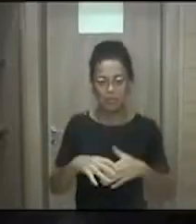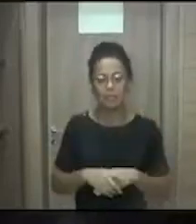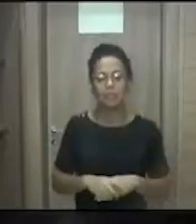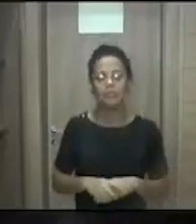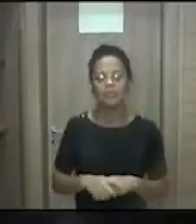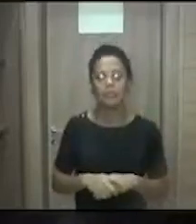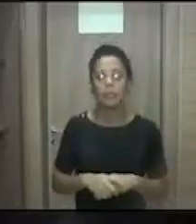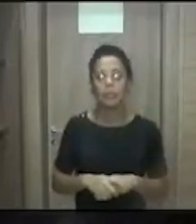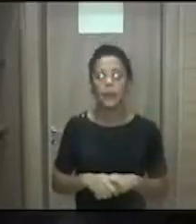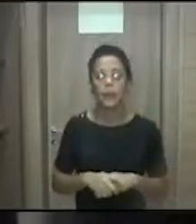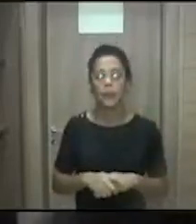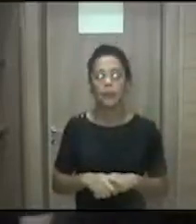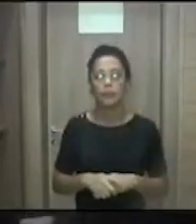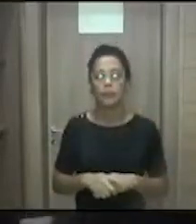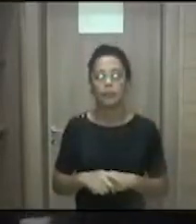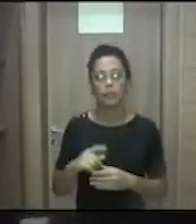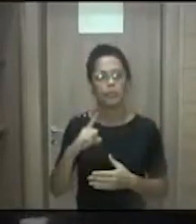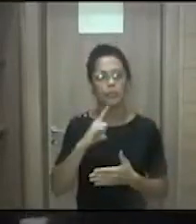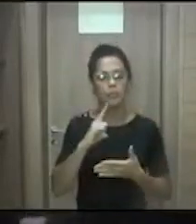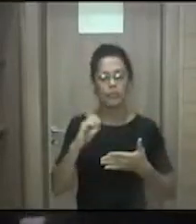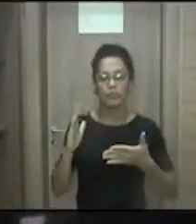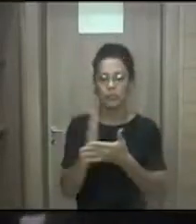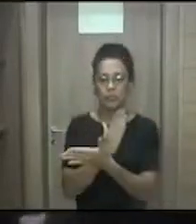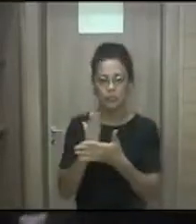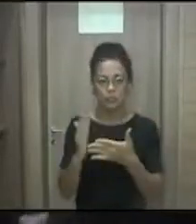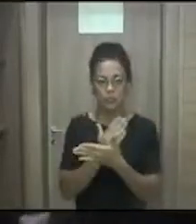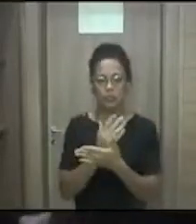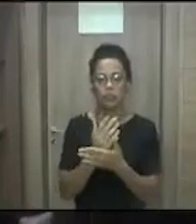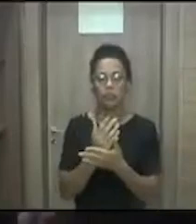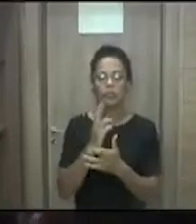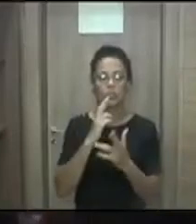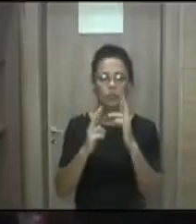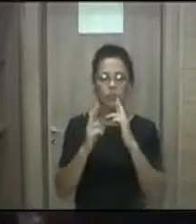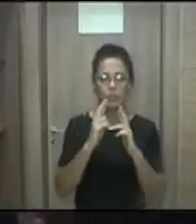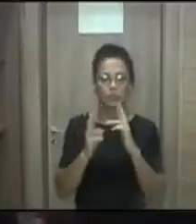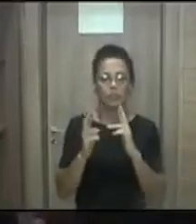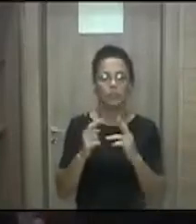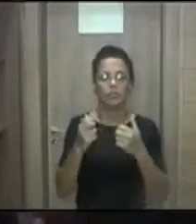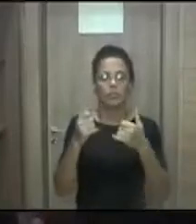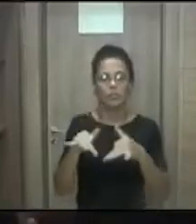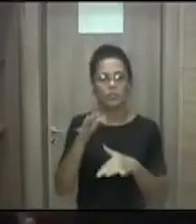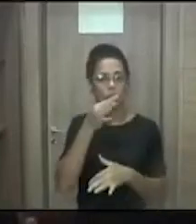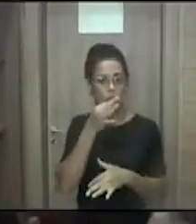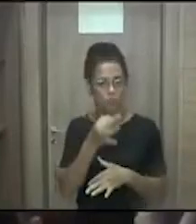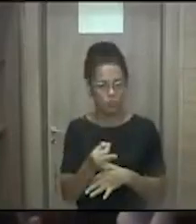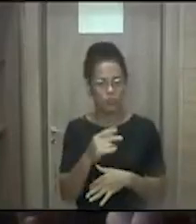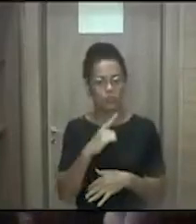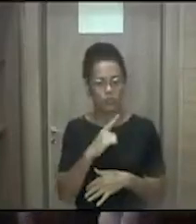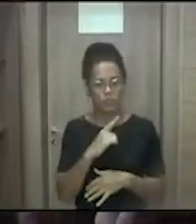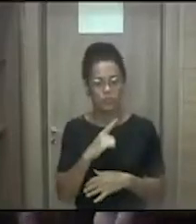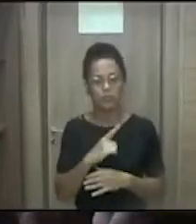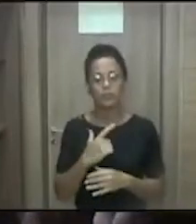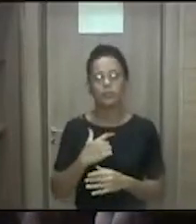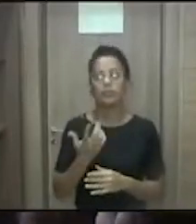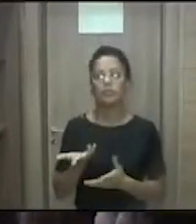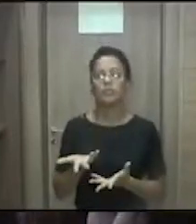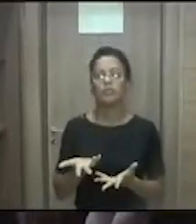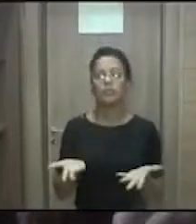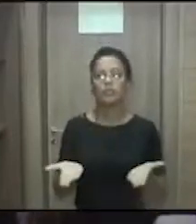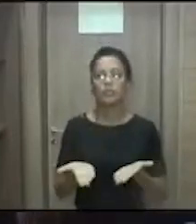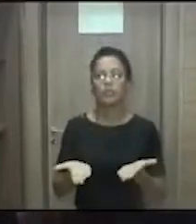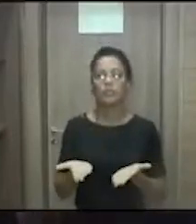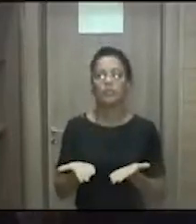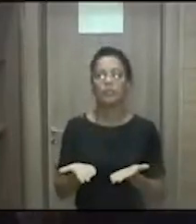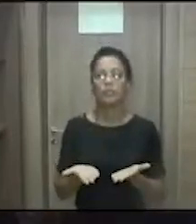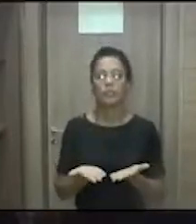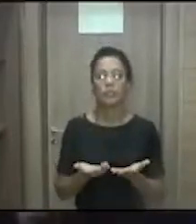Bom, acho que muitas questões já foram trazidas, né? Vou focar meus comentários no que se refere especificamente